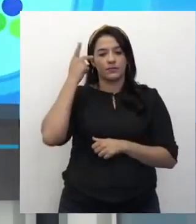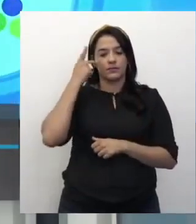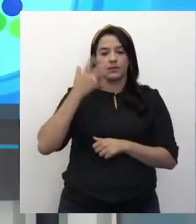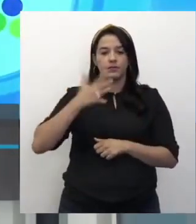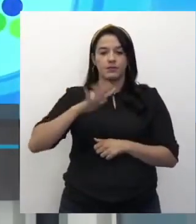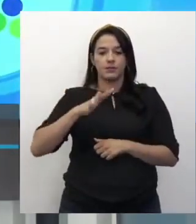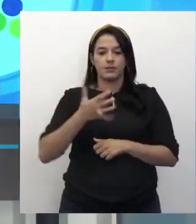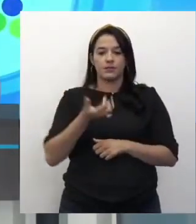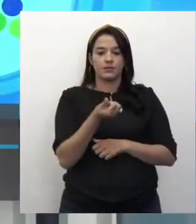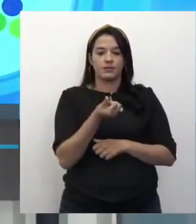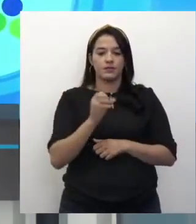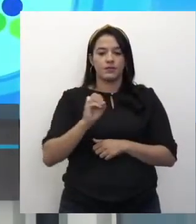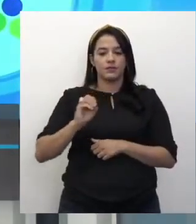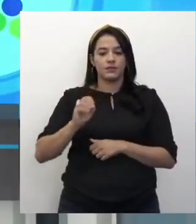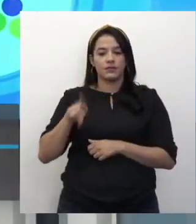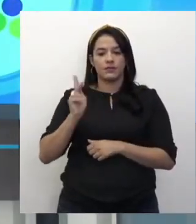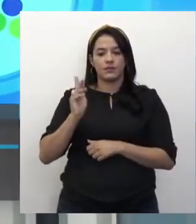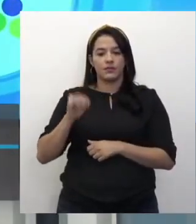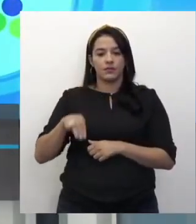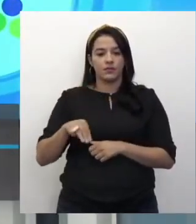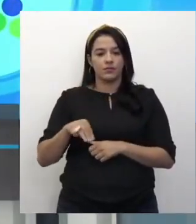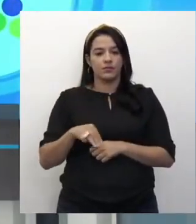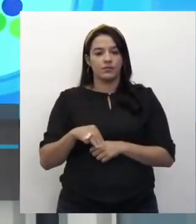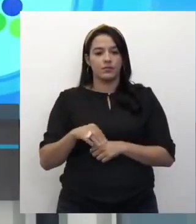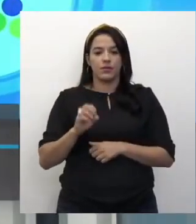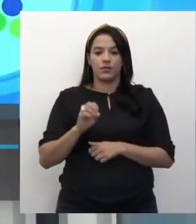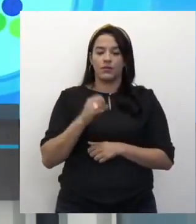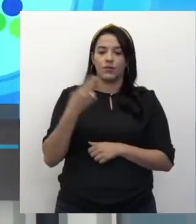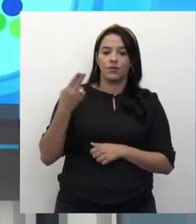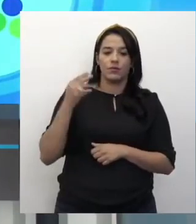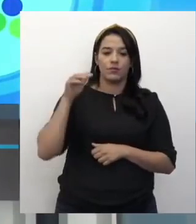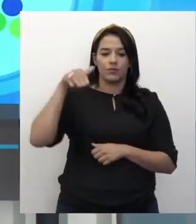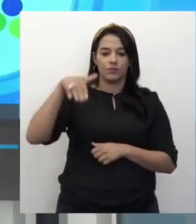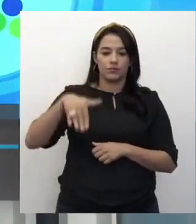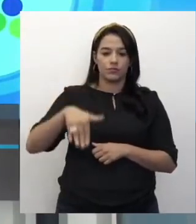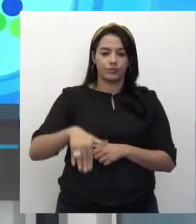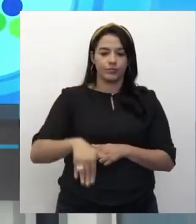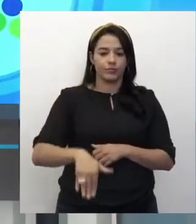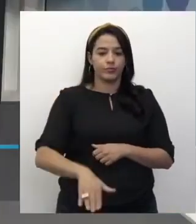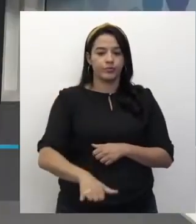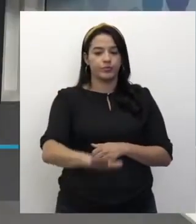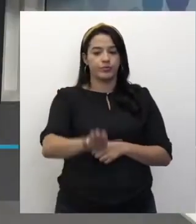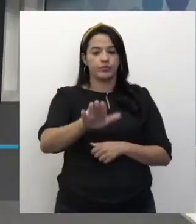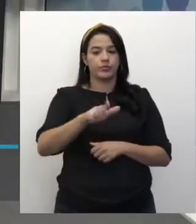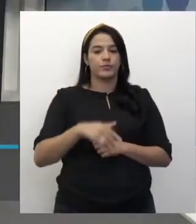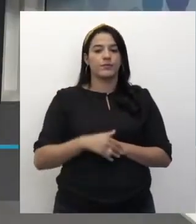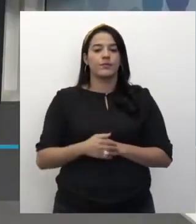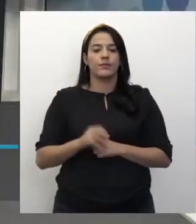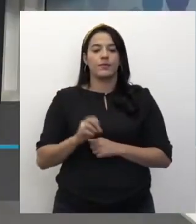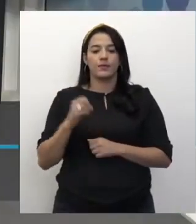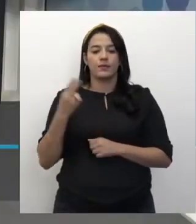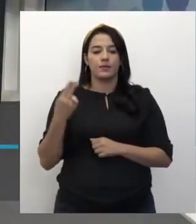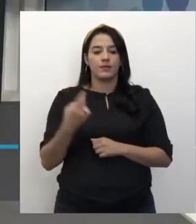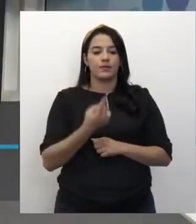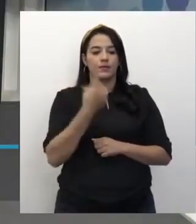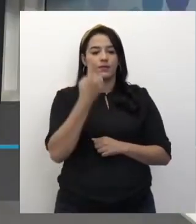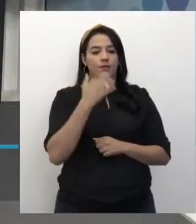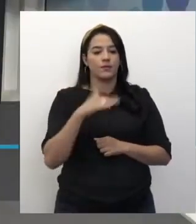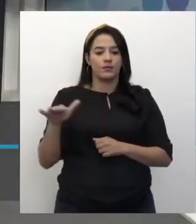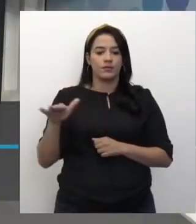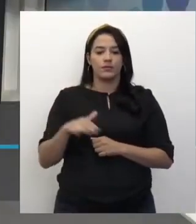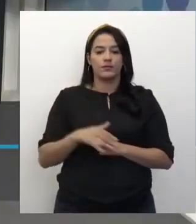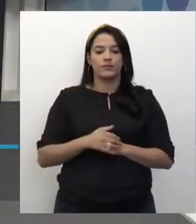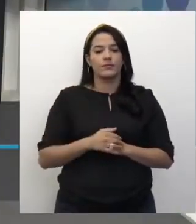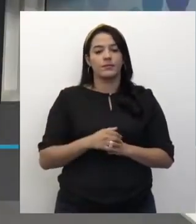aí de 60 quilômetros, né? Ou descemos aí para a Baixada Santista pela Via Anchieta. Uma hora e meia, está lá.